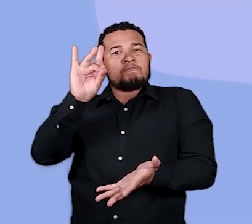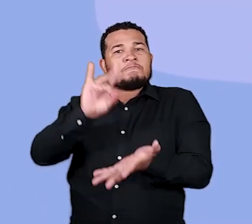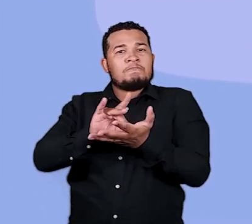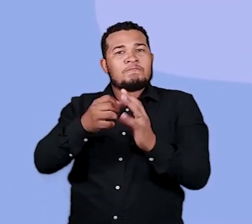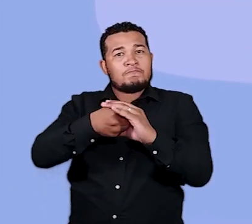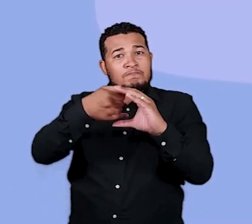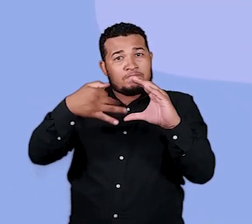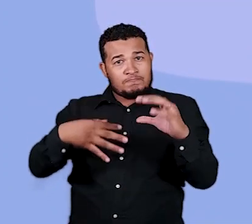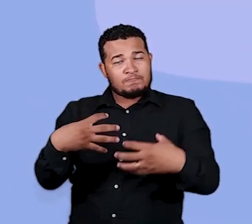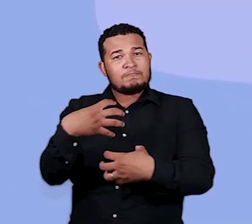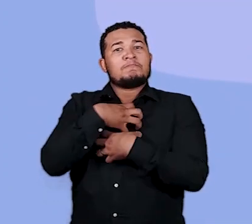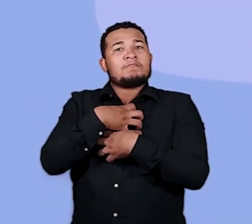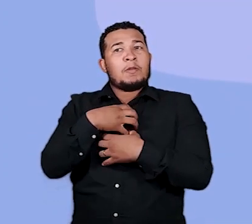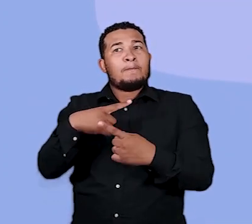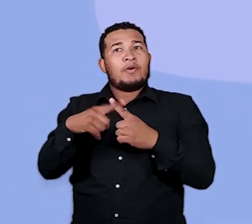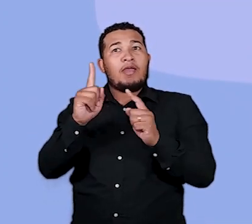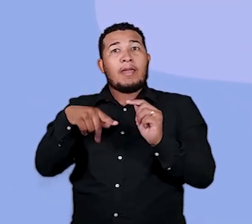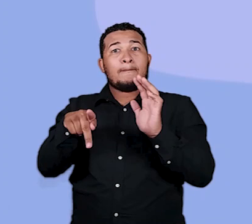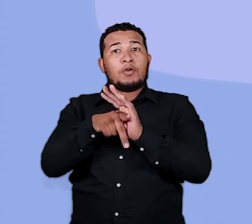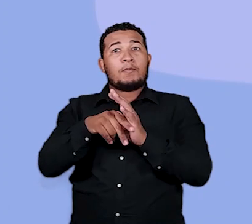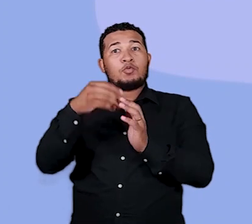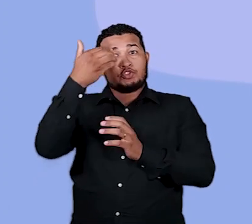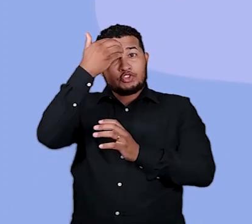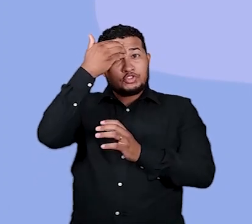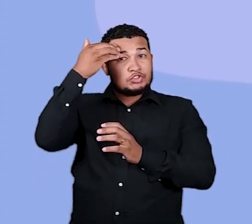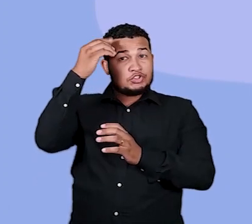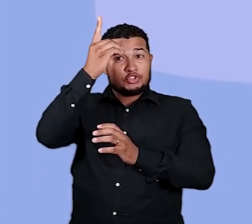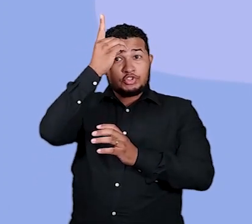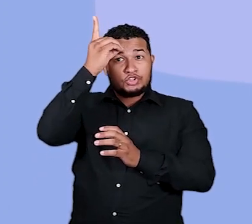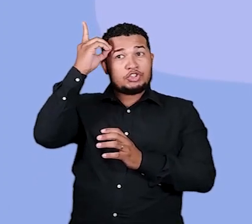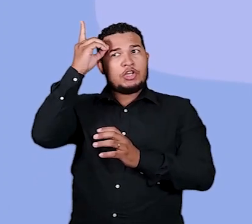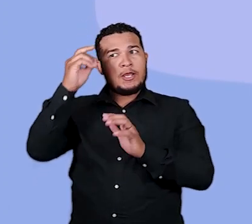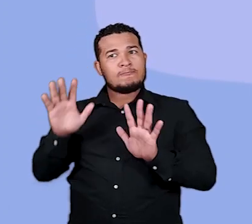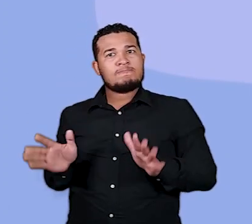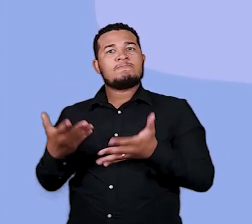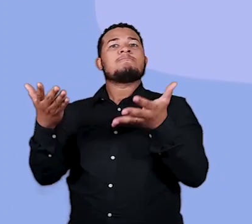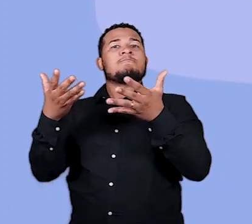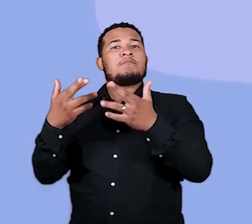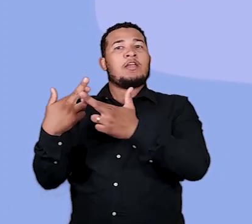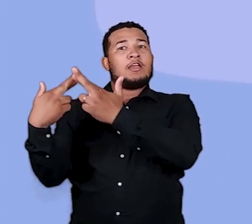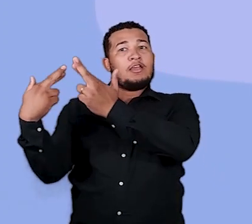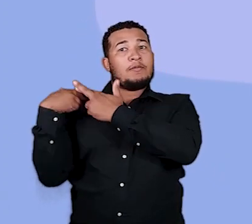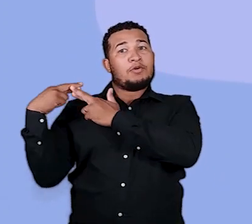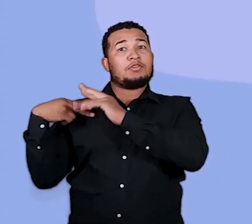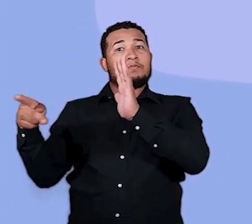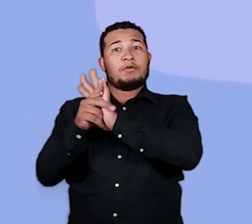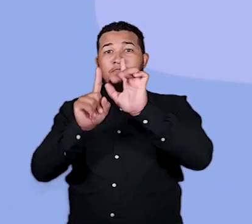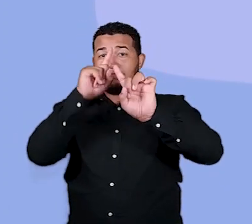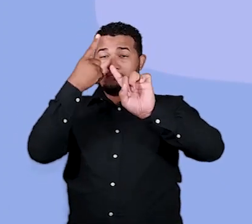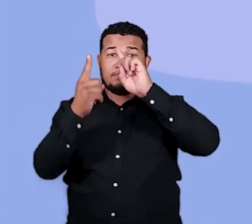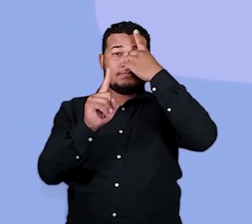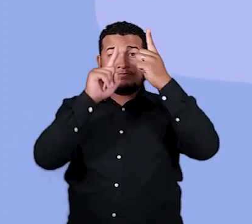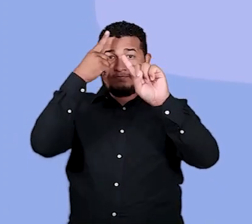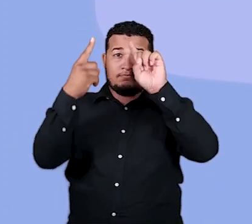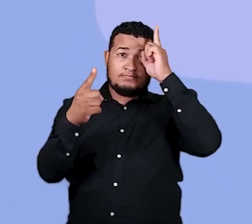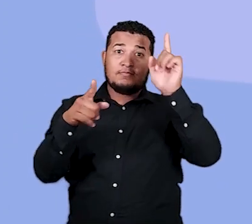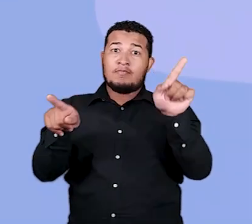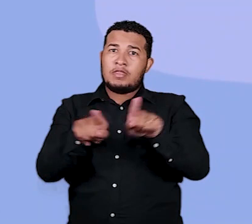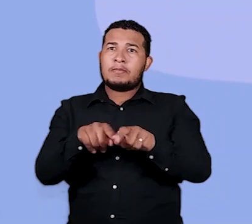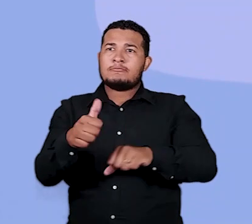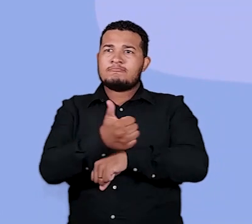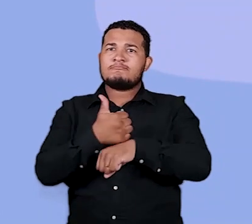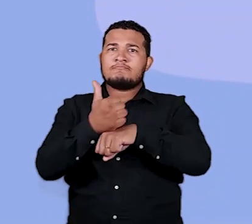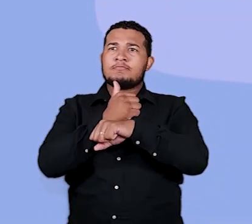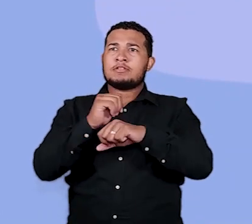sua originalidade, uma vez que ele ativa o lado direito do cérebro, o lado responsável pela criatividade.